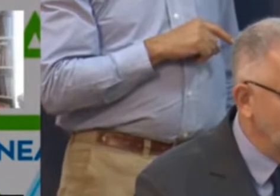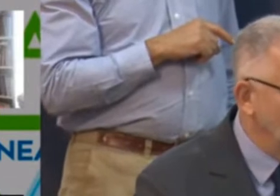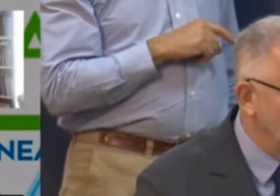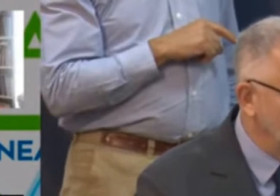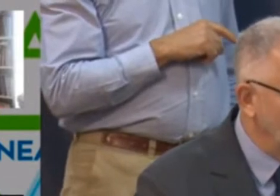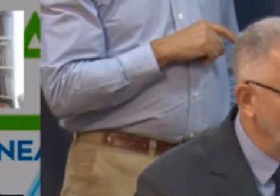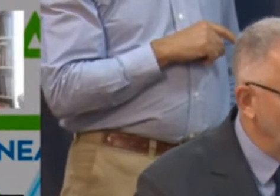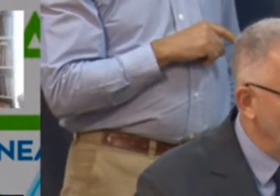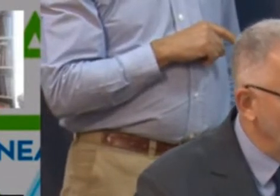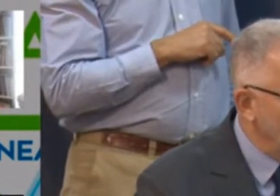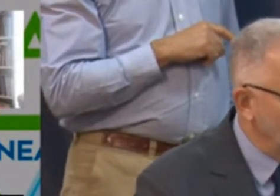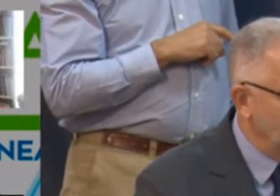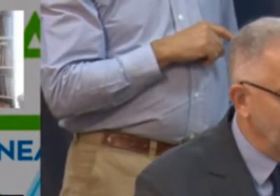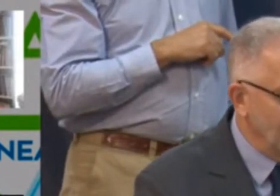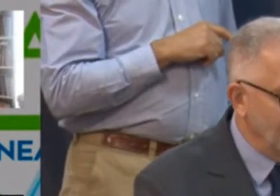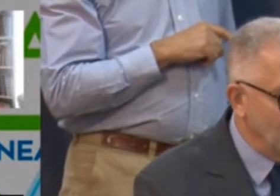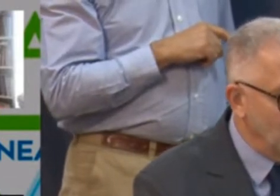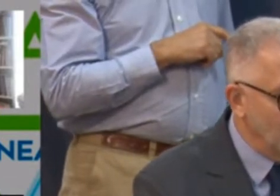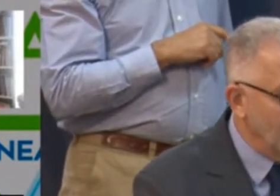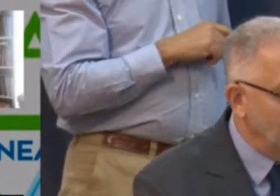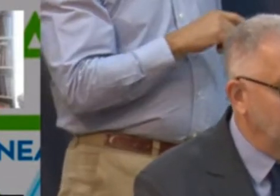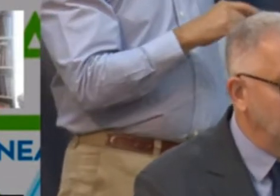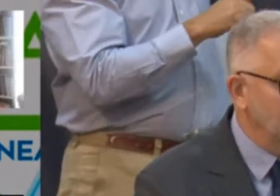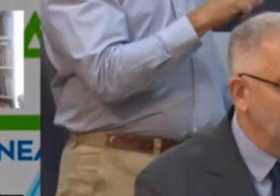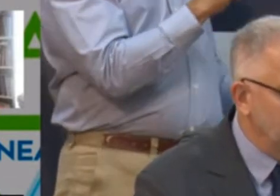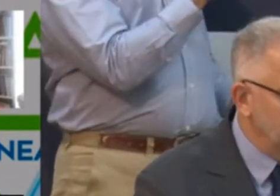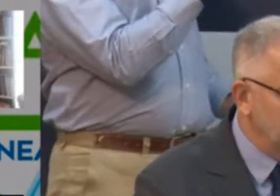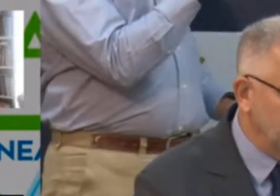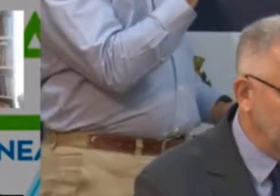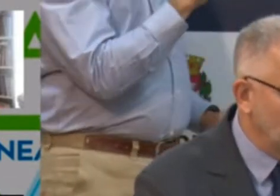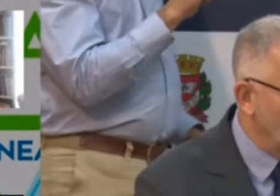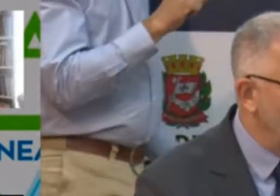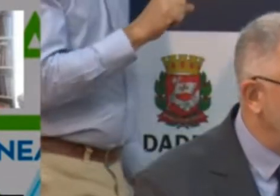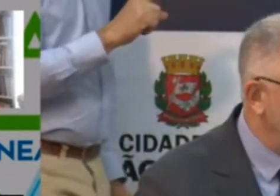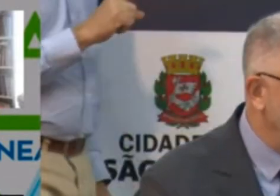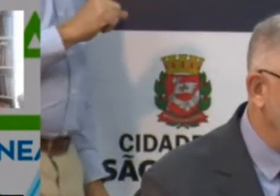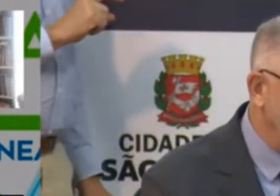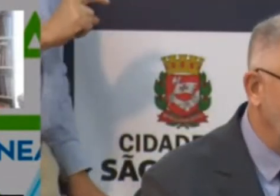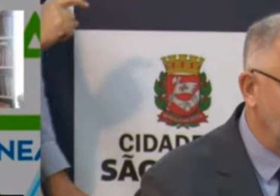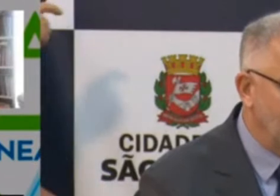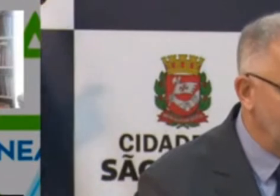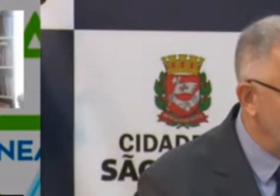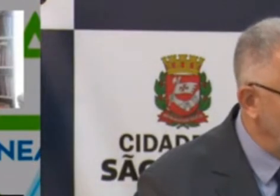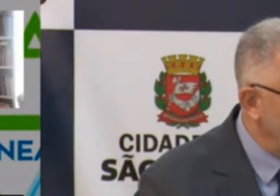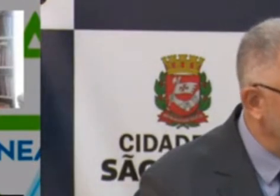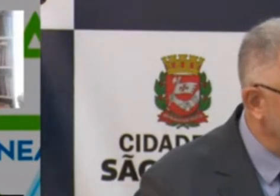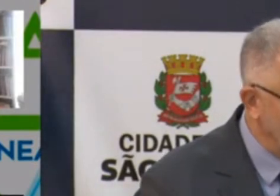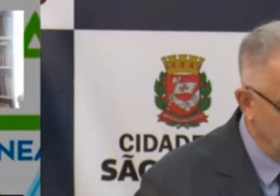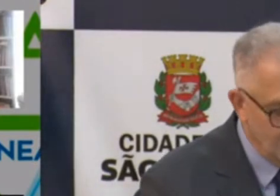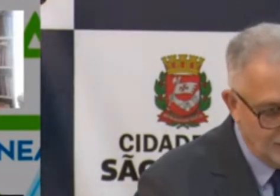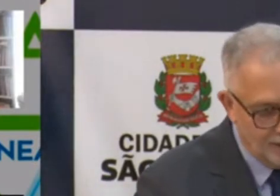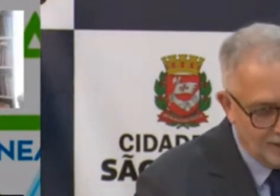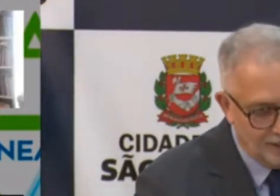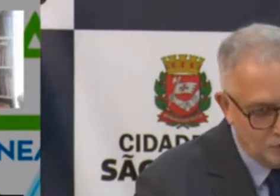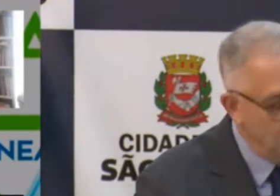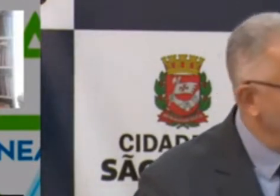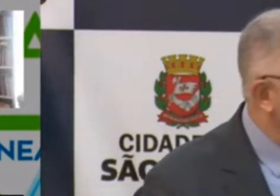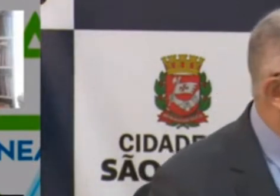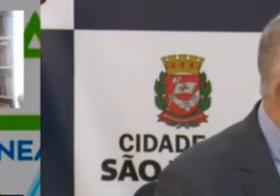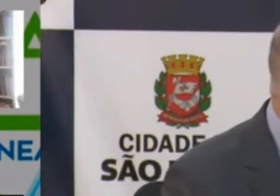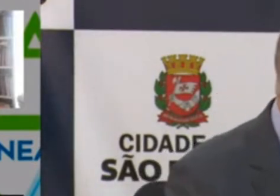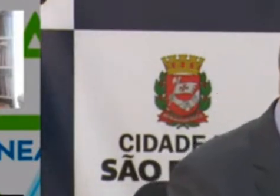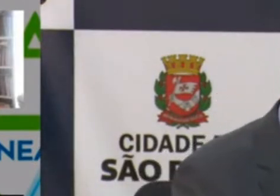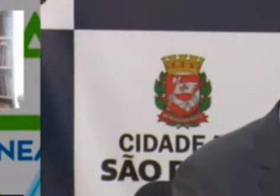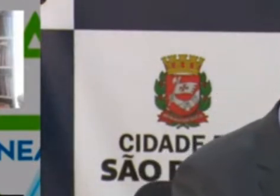E que hoje ocupa um cargo importantíssimo, porque cumpre a ele a implementação do